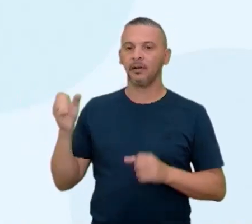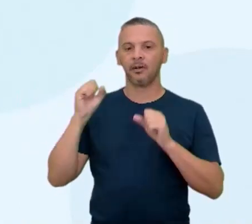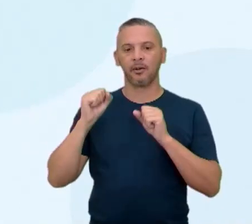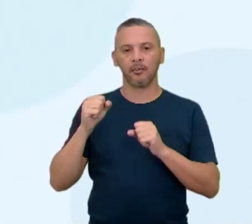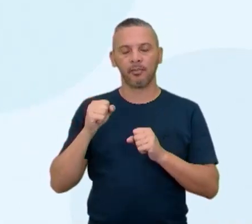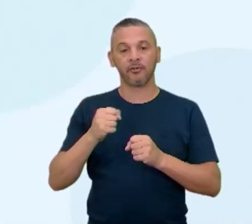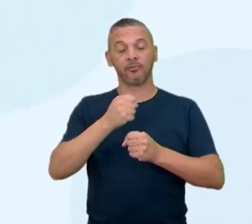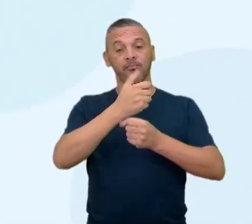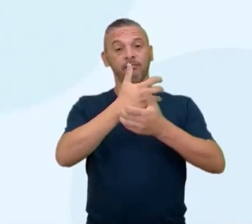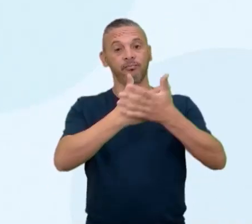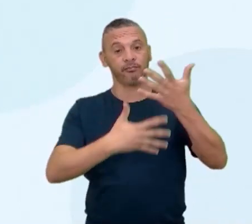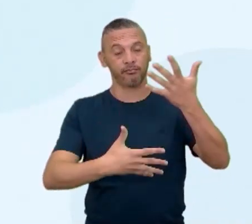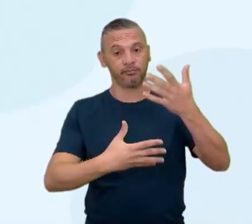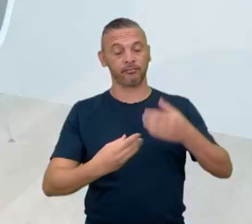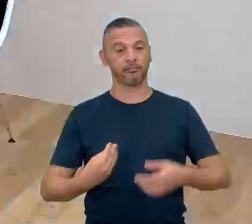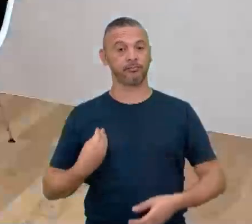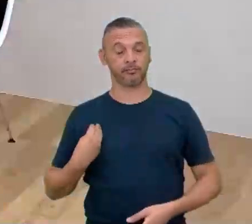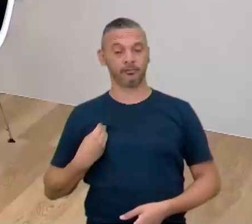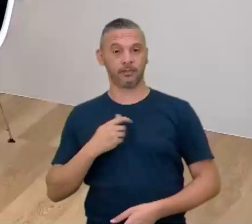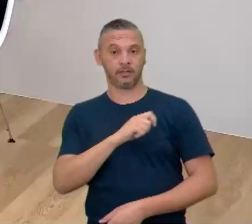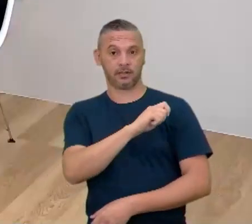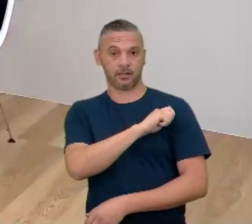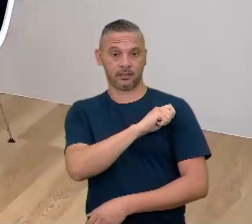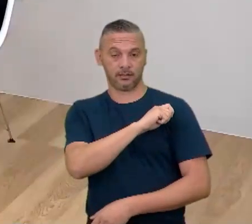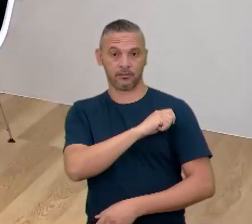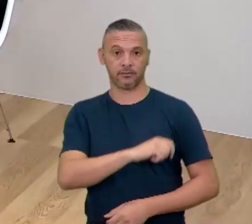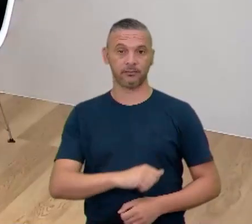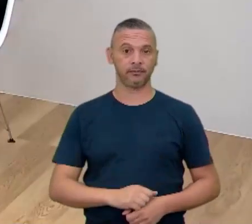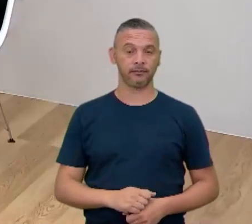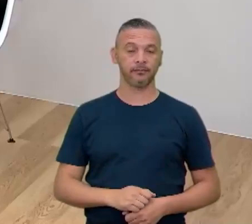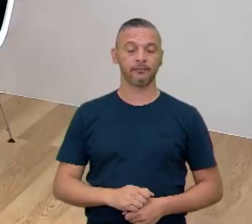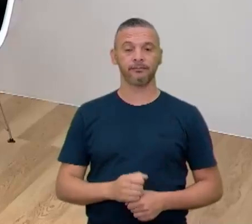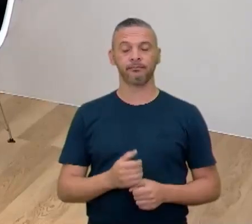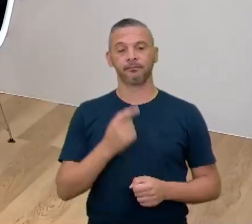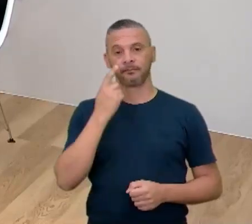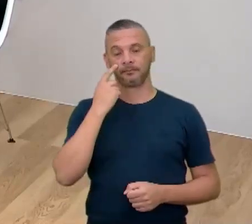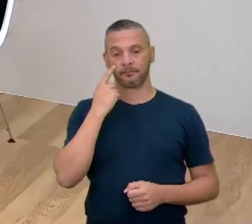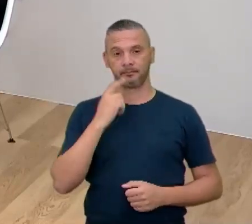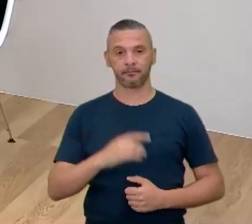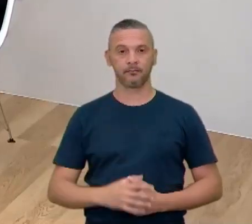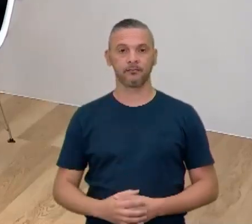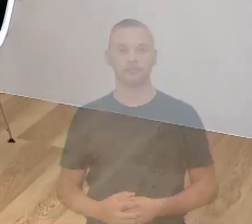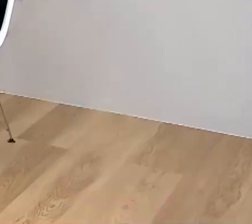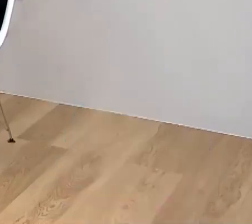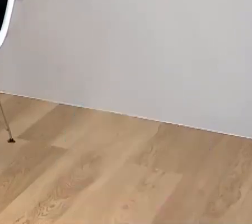a nossa participação online. Vamos lá, produça? Vinhetinha do LED.